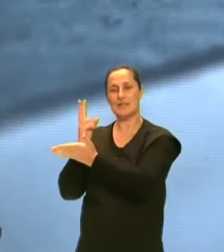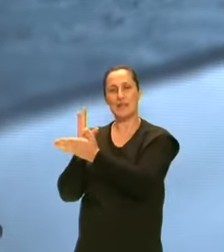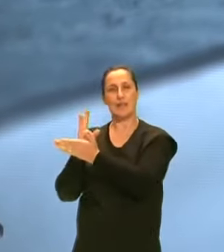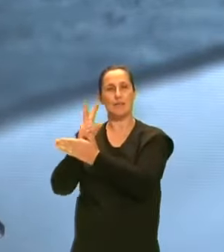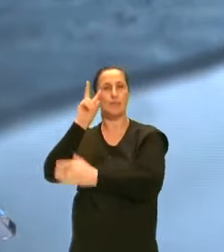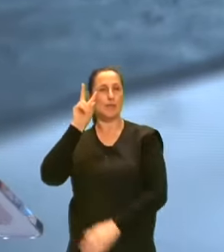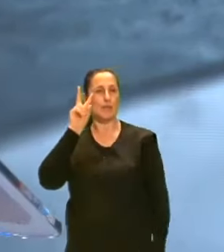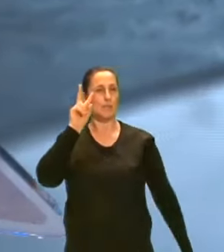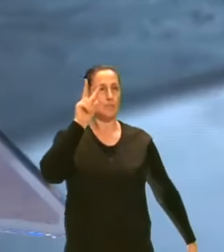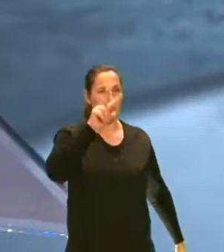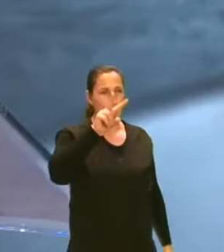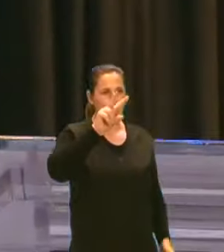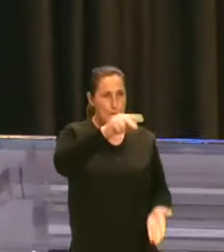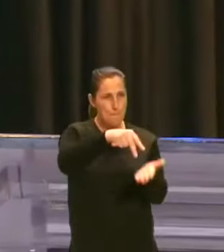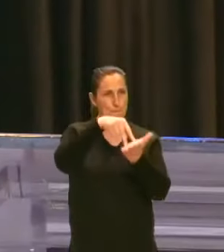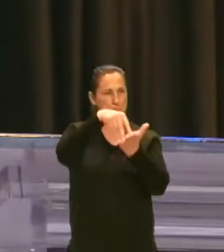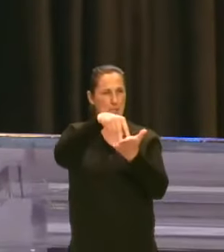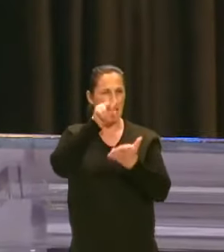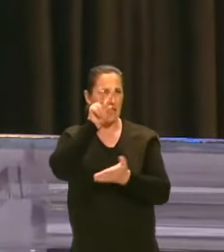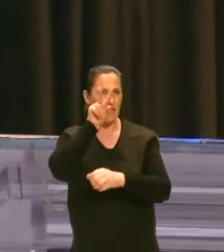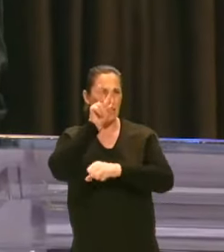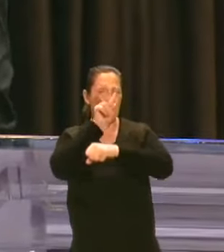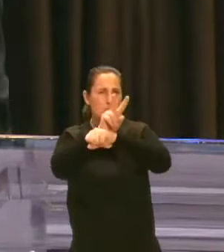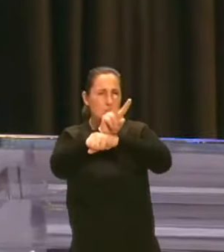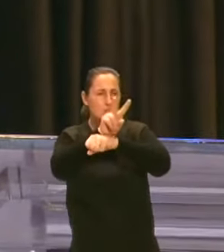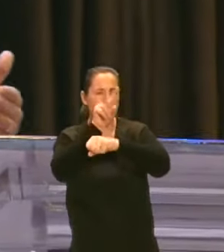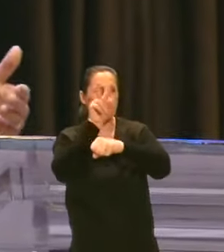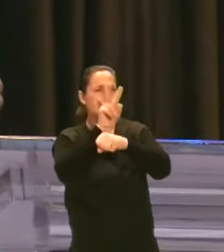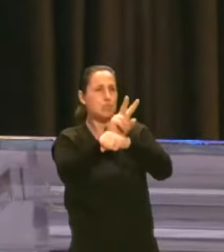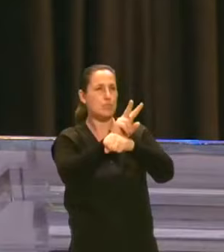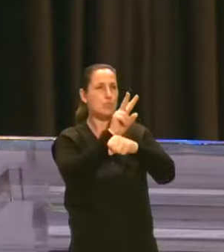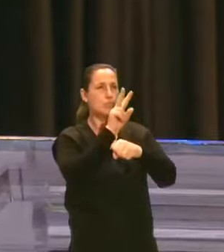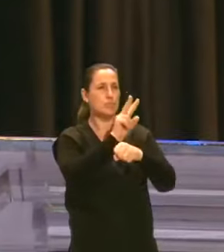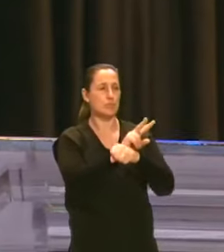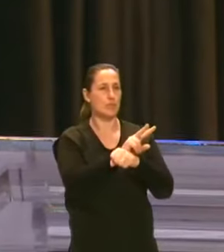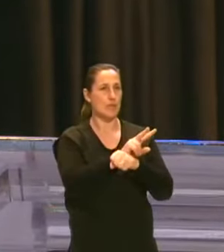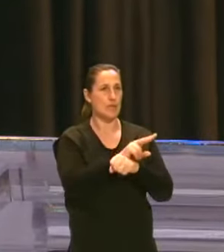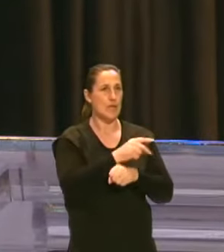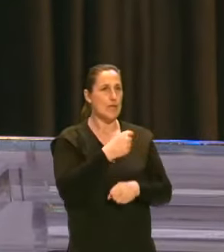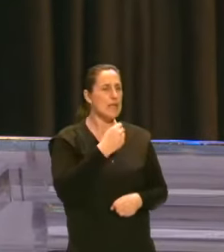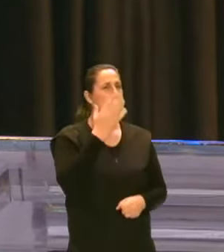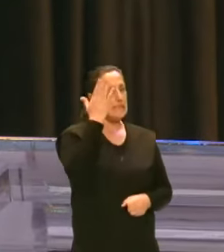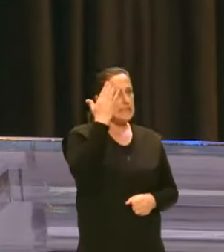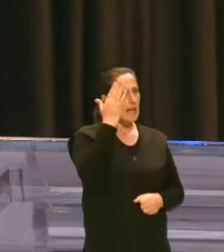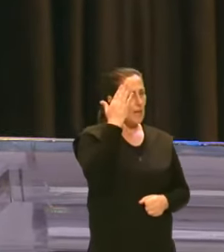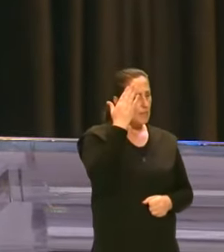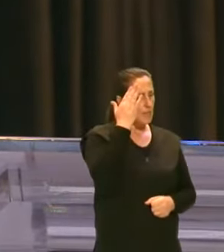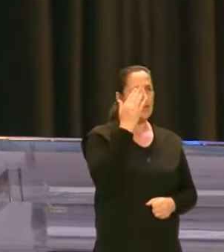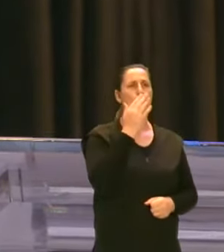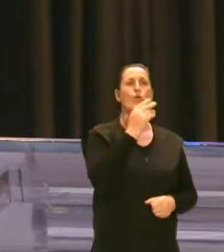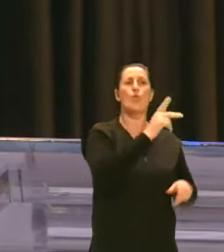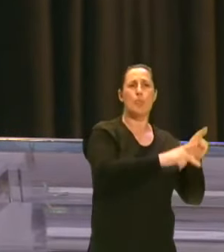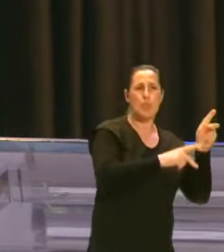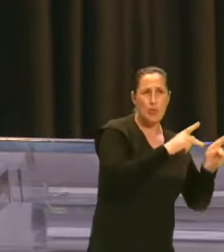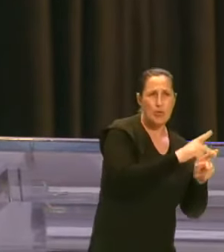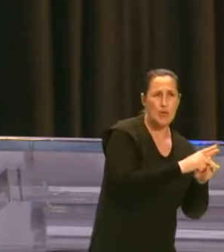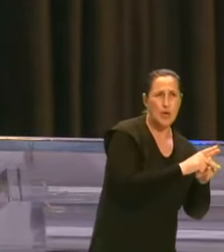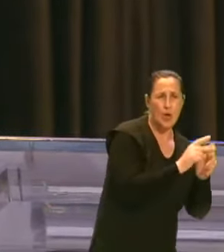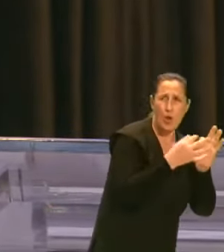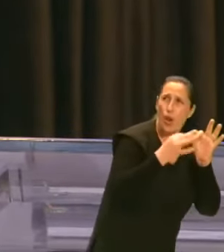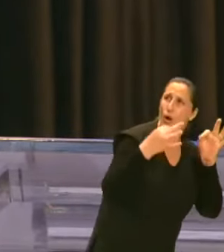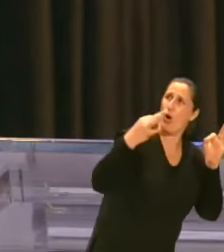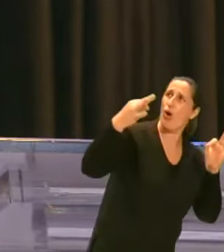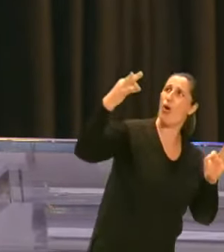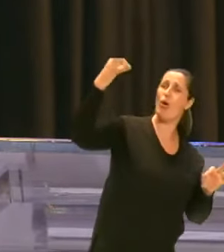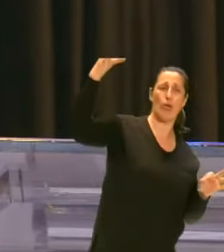E eu acredito que quando ele estava peregrinando, subindo para Jerusalém, era um trajeto longo, você tinha que ir andando. Em